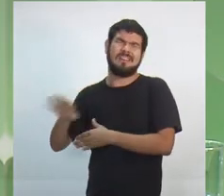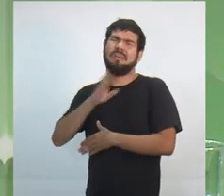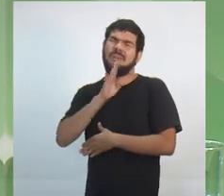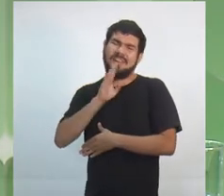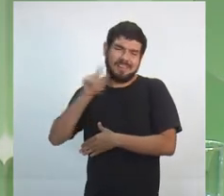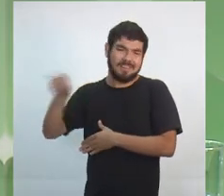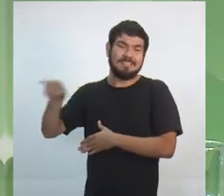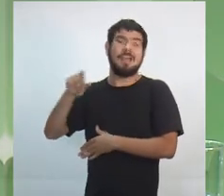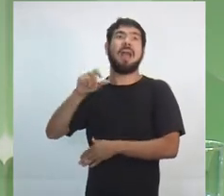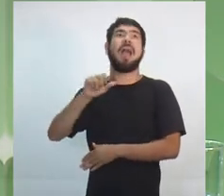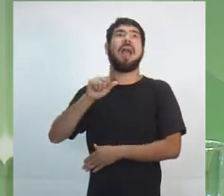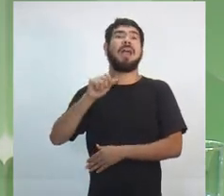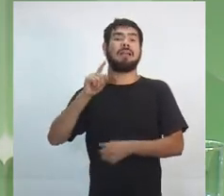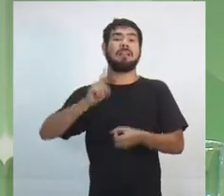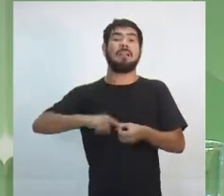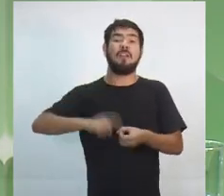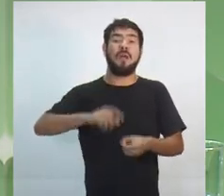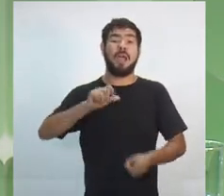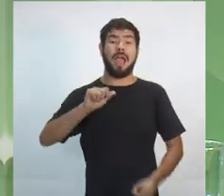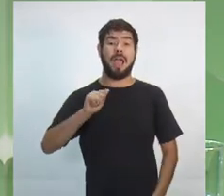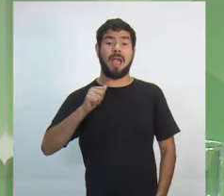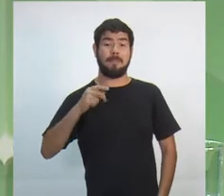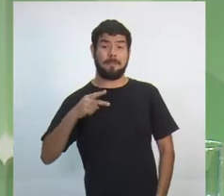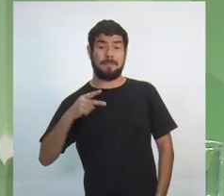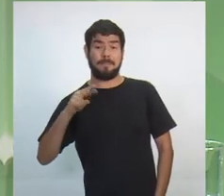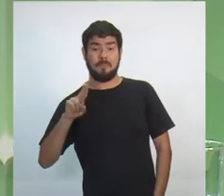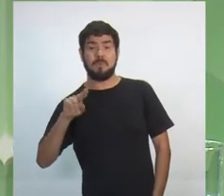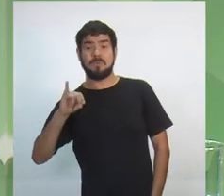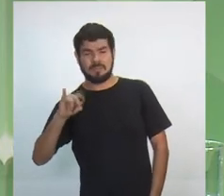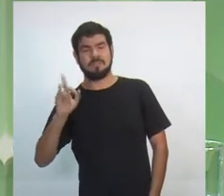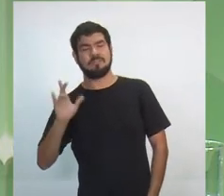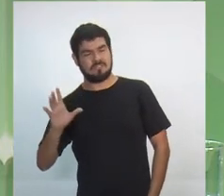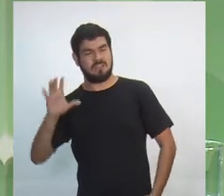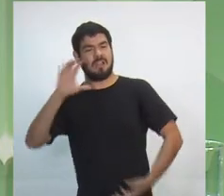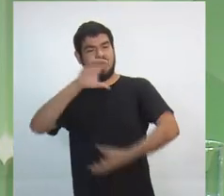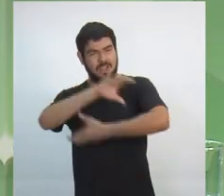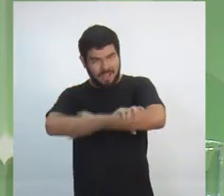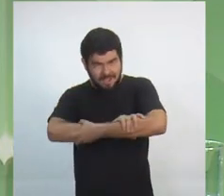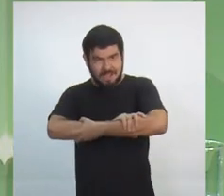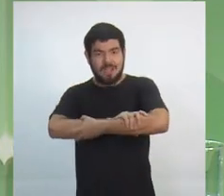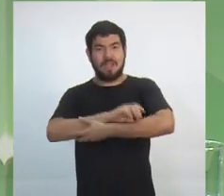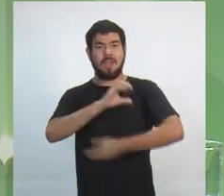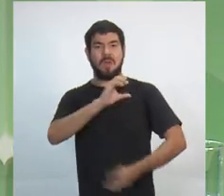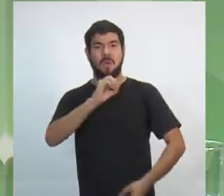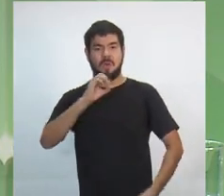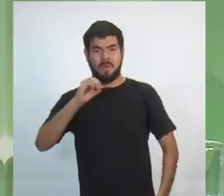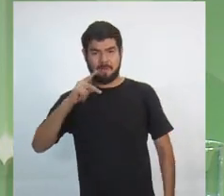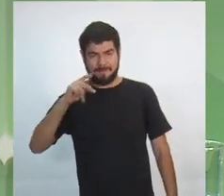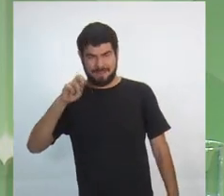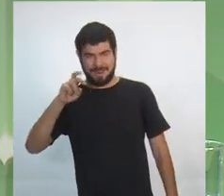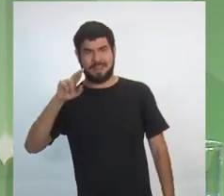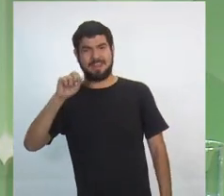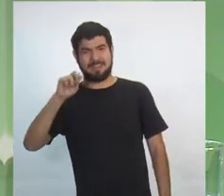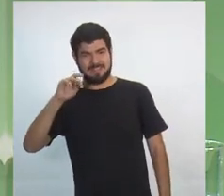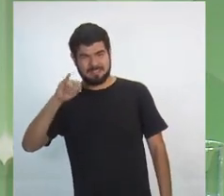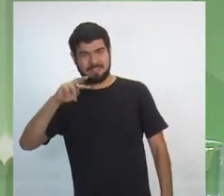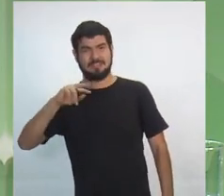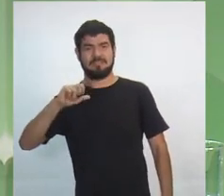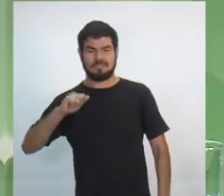de Apuí também tem adotado a cooperativa de crédito e tem feito com que a economia movimente o